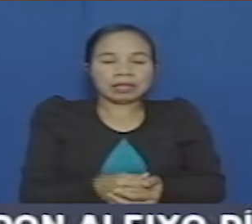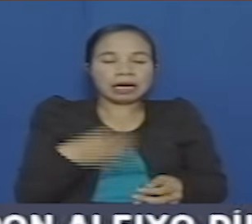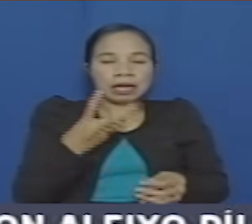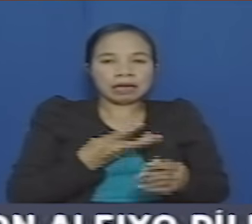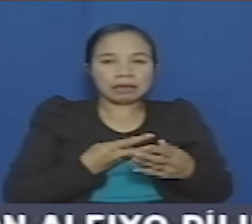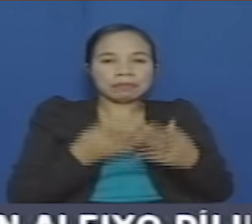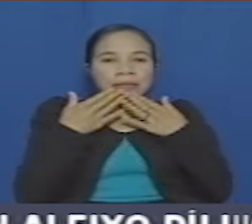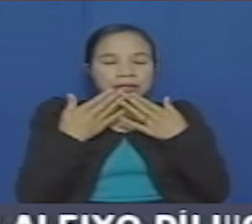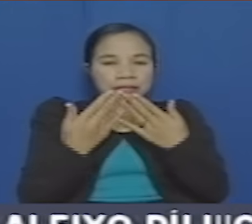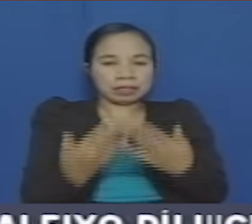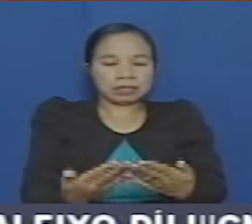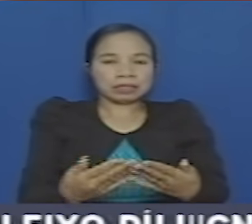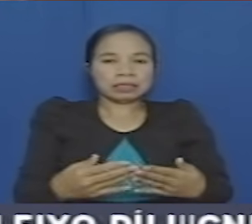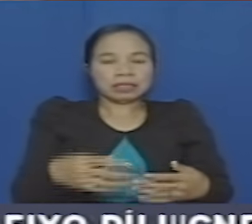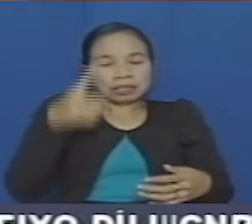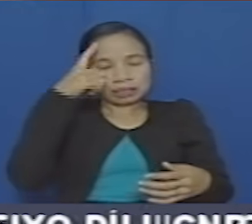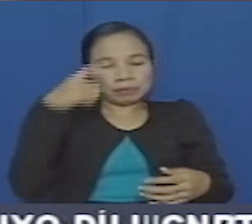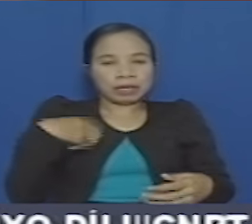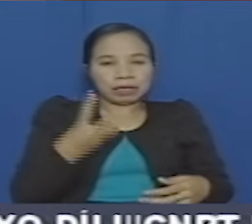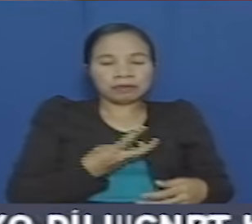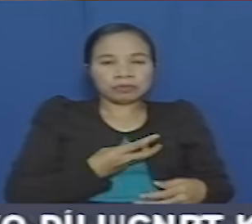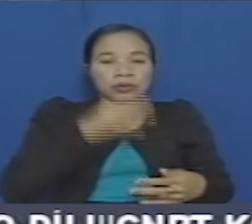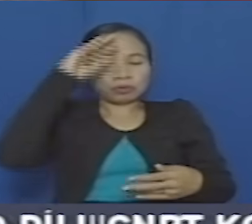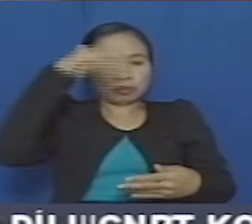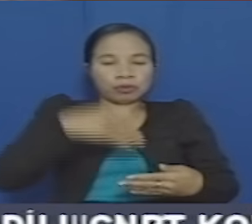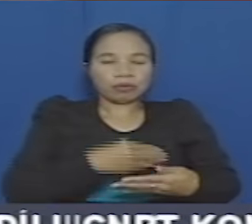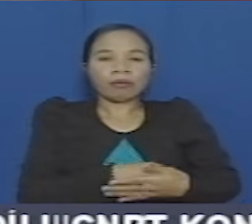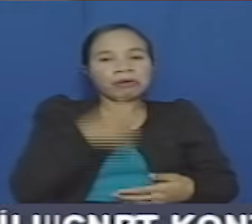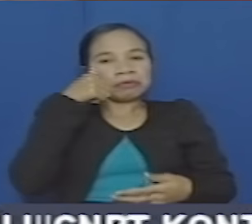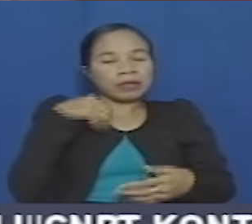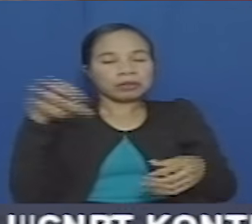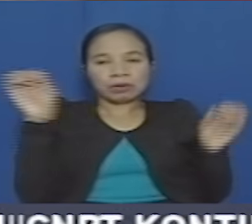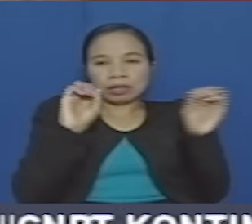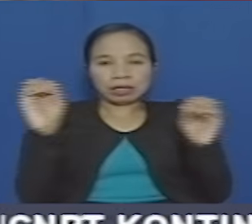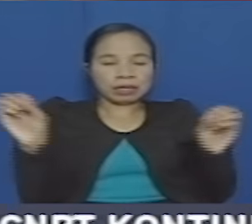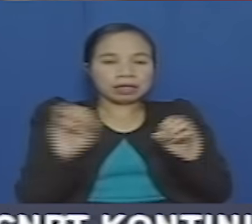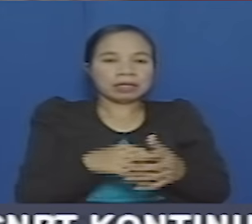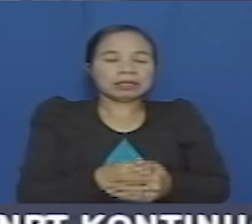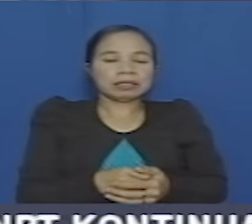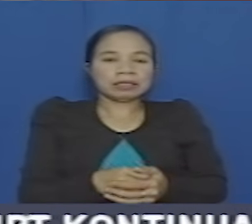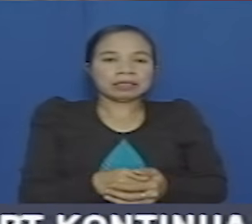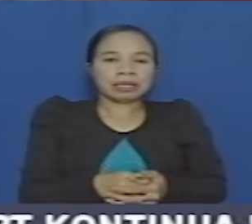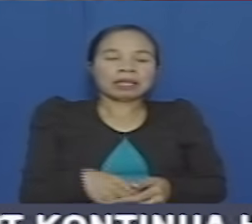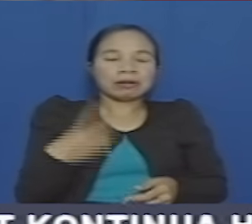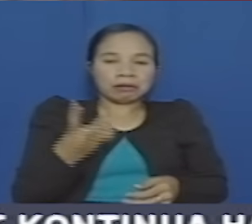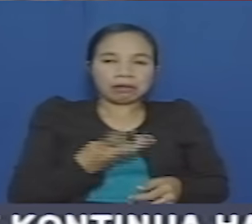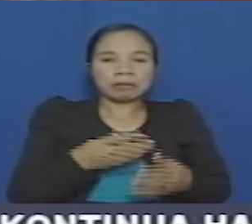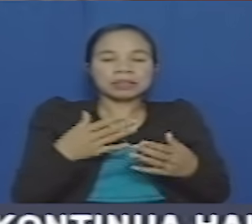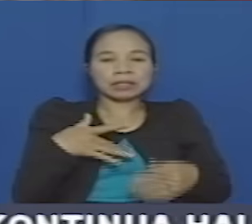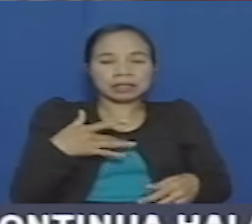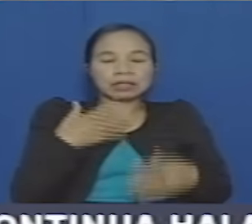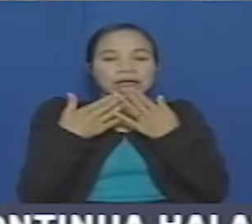naga ama ami mos uang feto be lai hetan senai ro uang mesatan ketu uang ro mesakuan ama agradeso sama